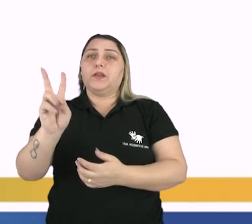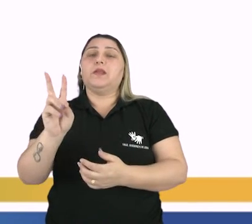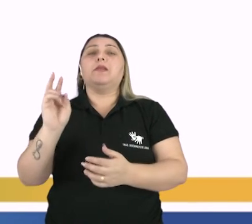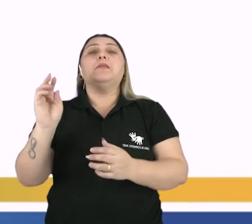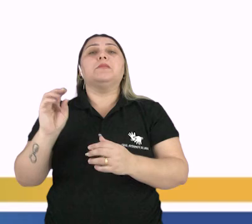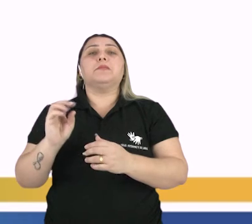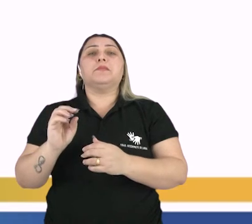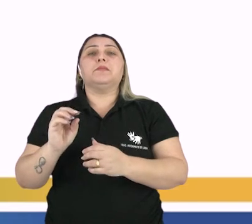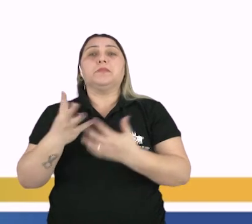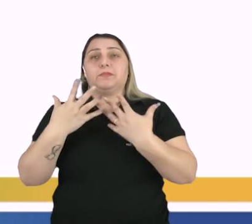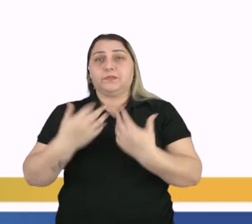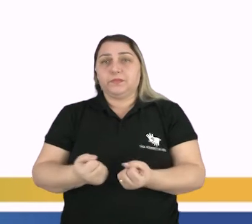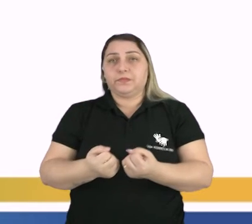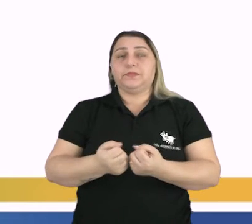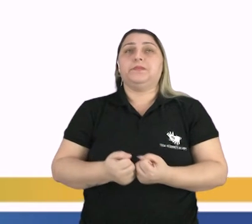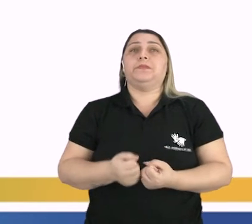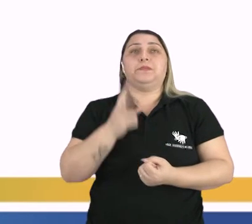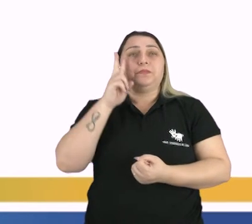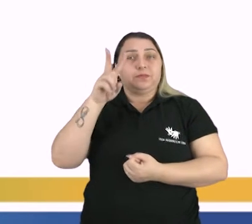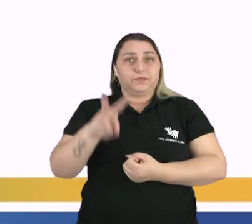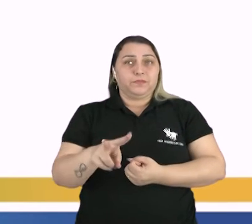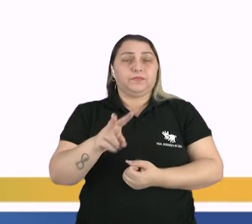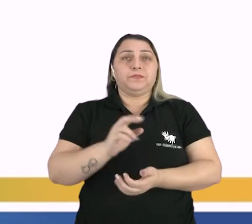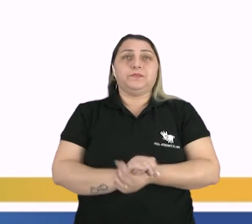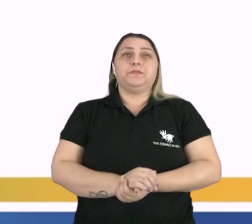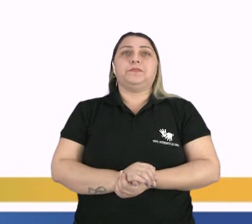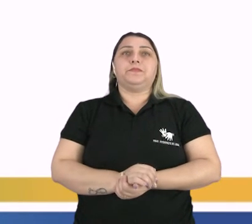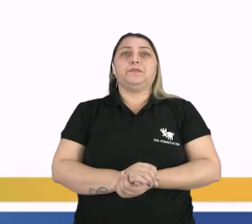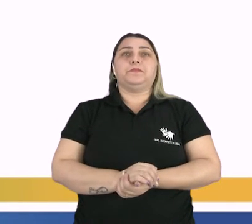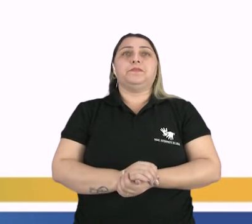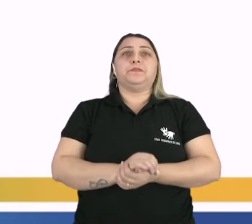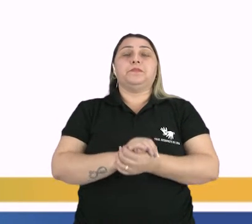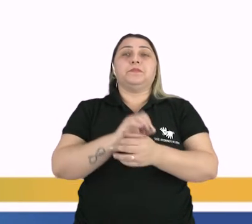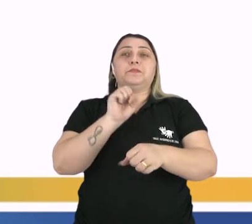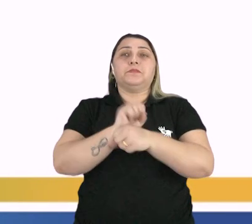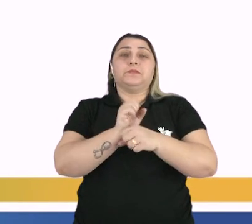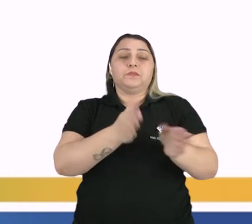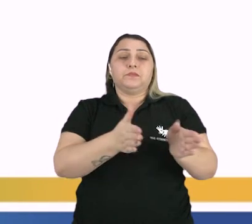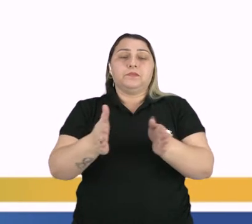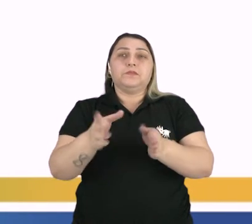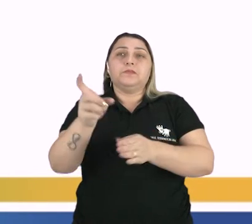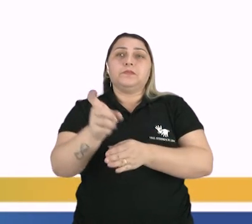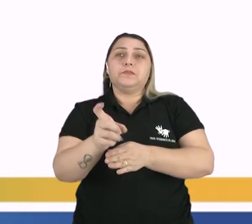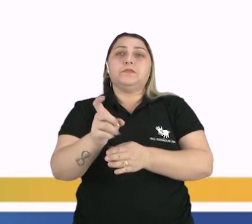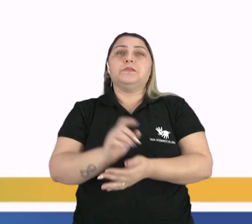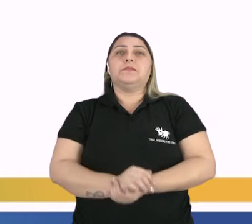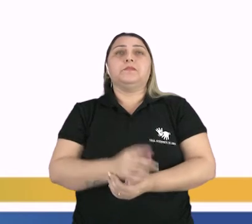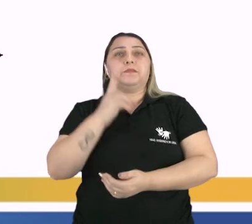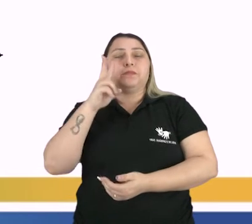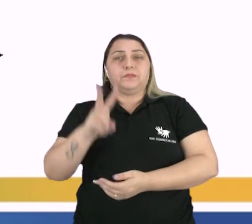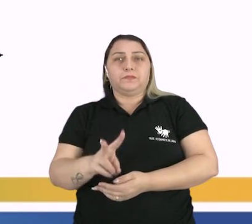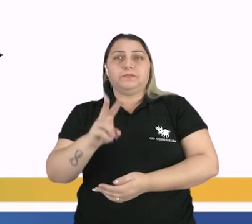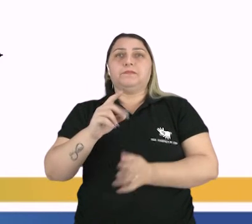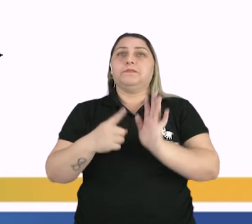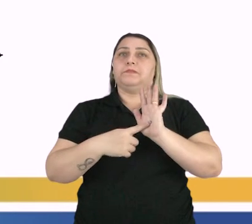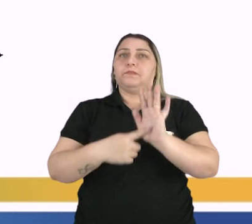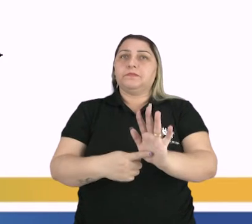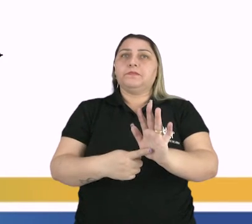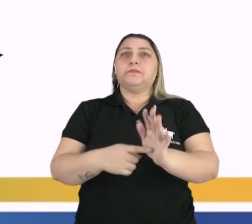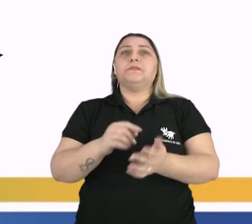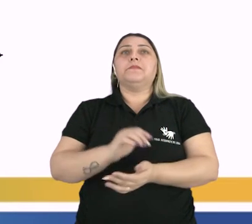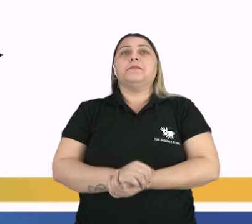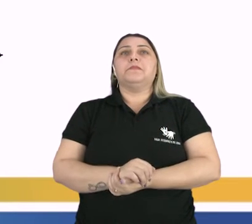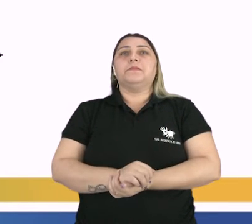vamos considerar? Então devemos olhar para o intervalo em que x é considerado. Vimos que a questão apresenta